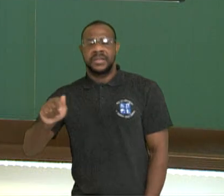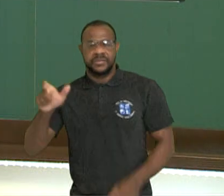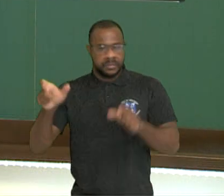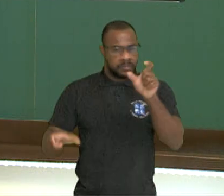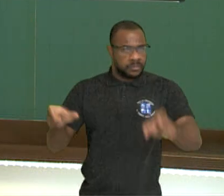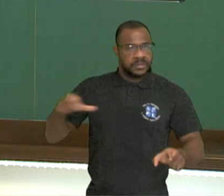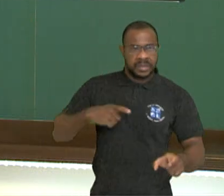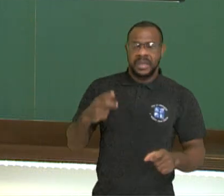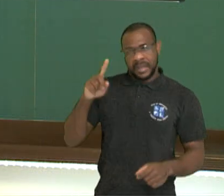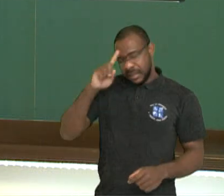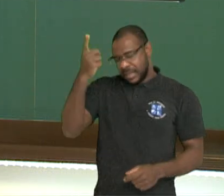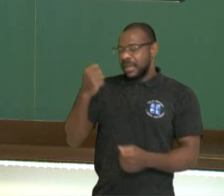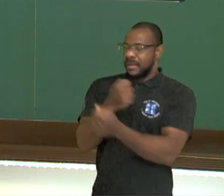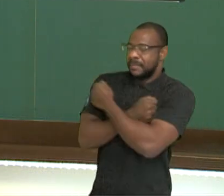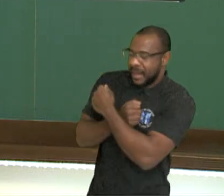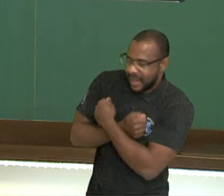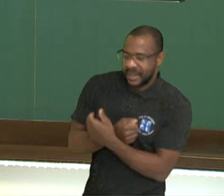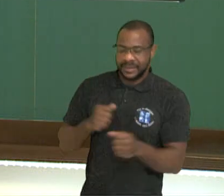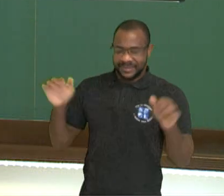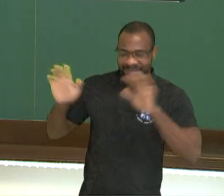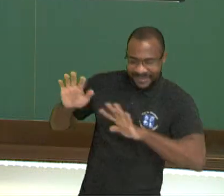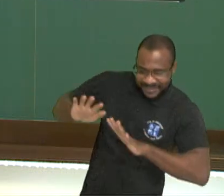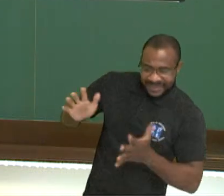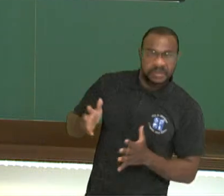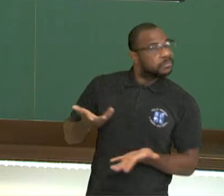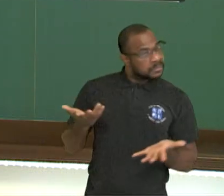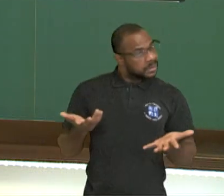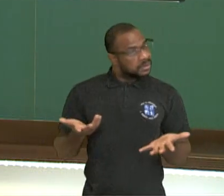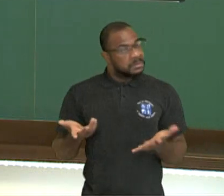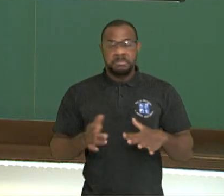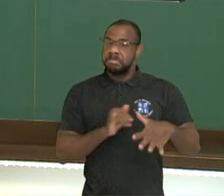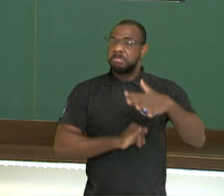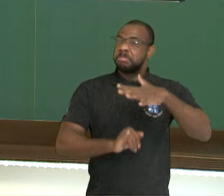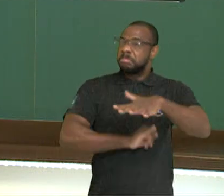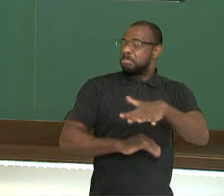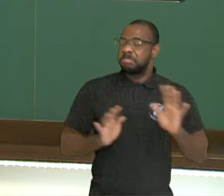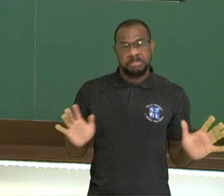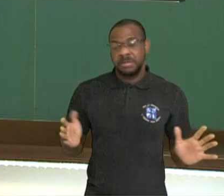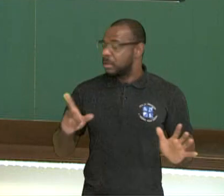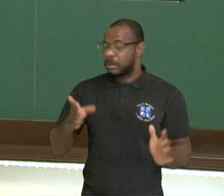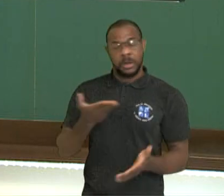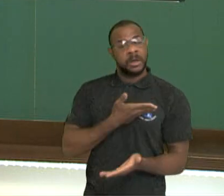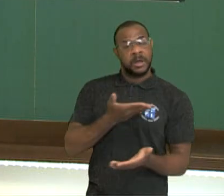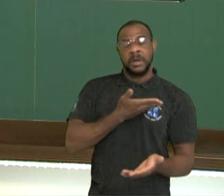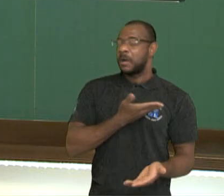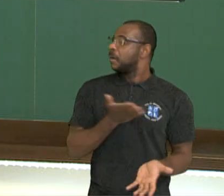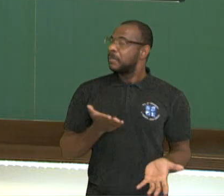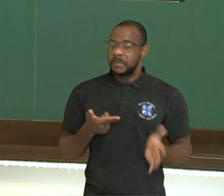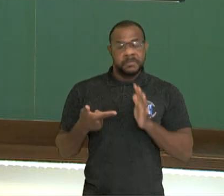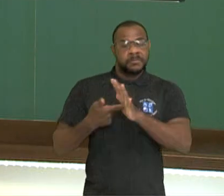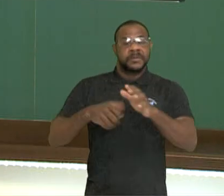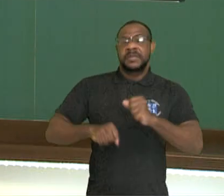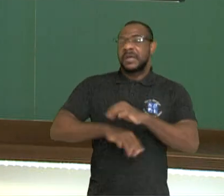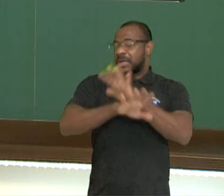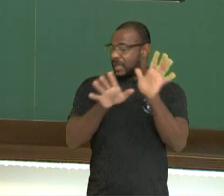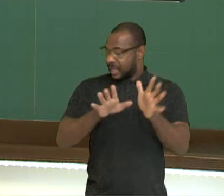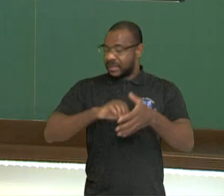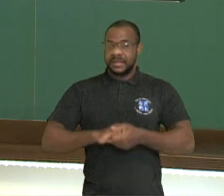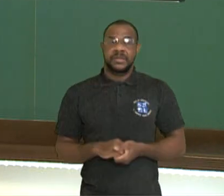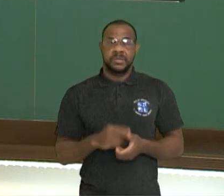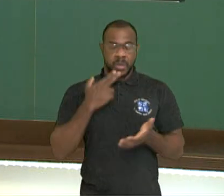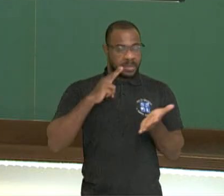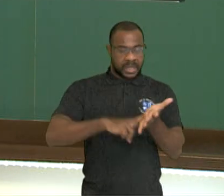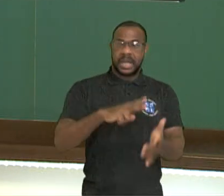um abraço, uma despedida mesmo informal. Então, a questão da amizade fica mais evidente numa carta